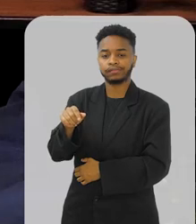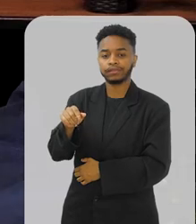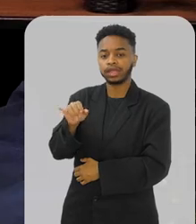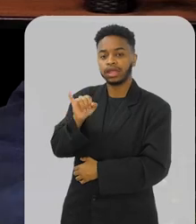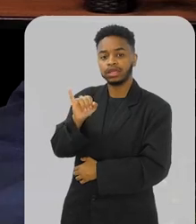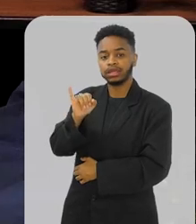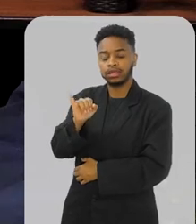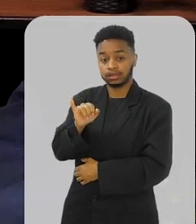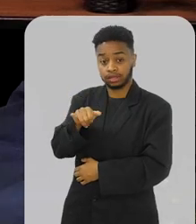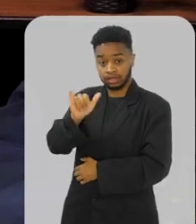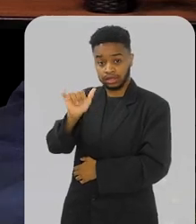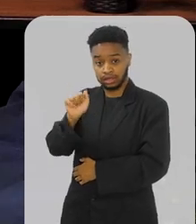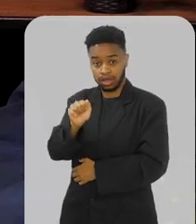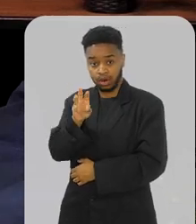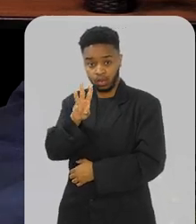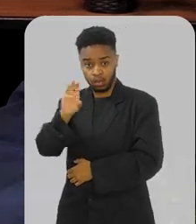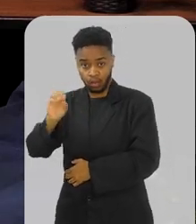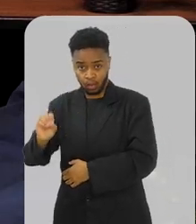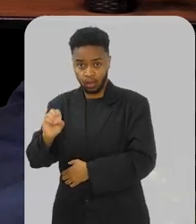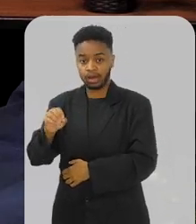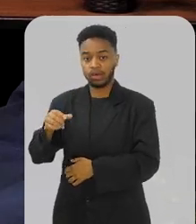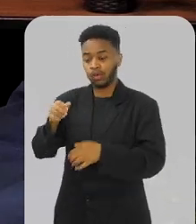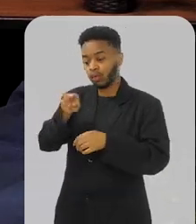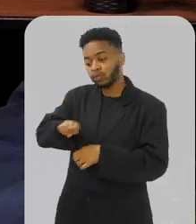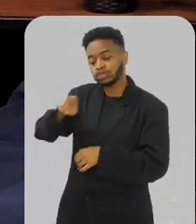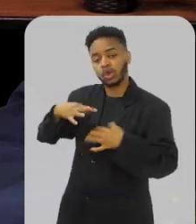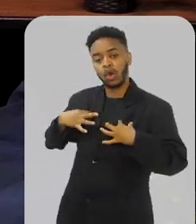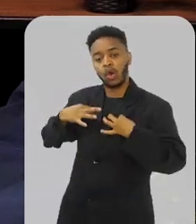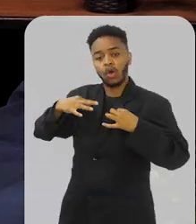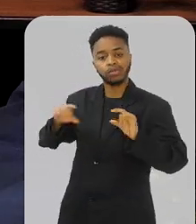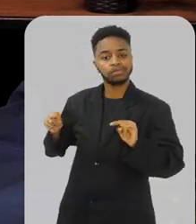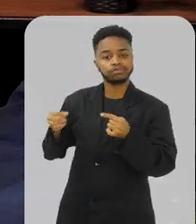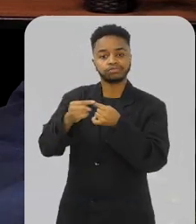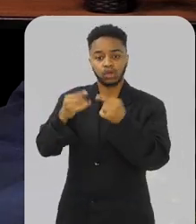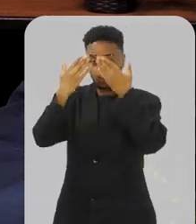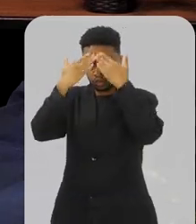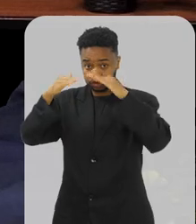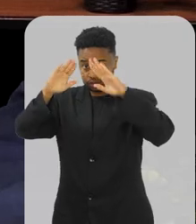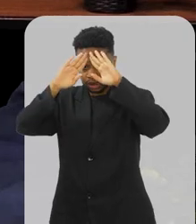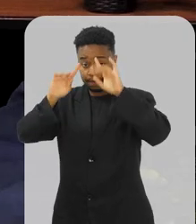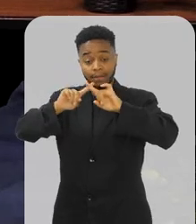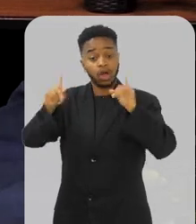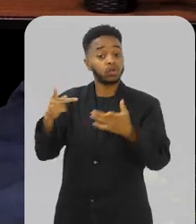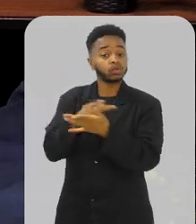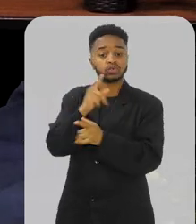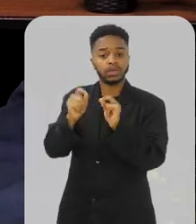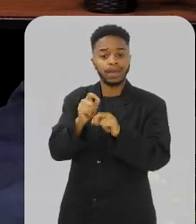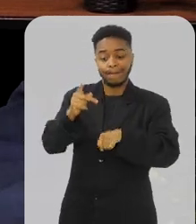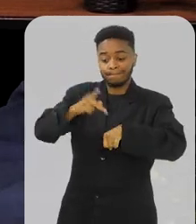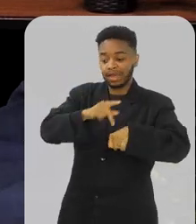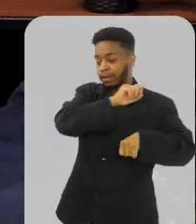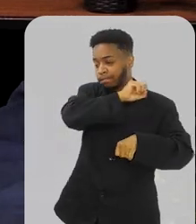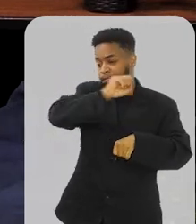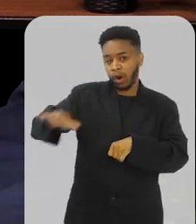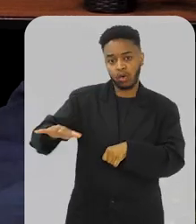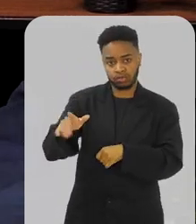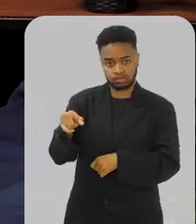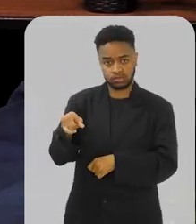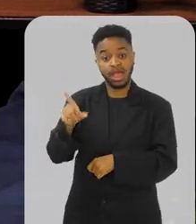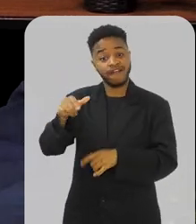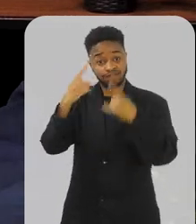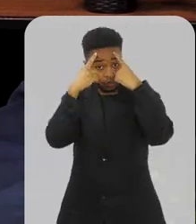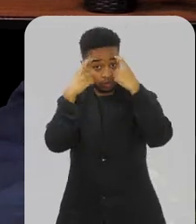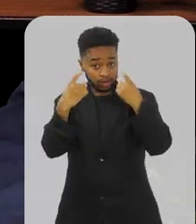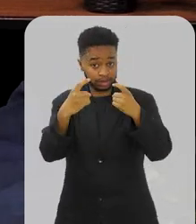ela estava vestida como noiva de orixá e sofreu uma pedrada. Isso foi a violência. A